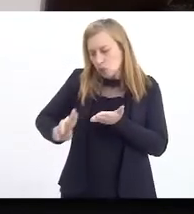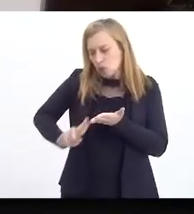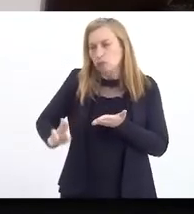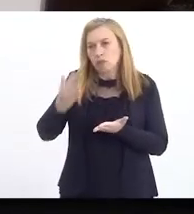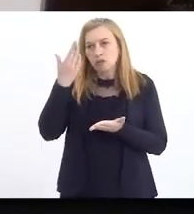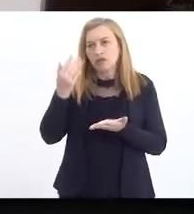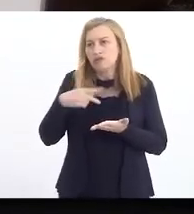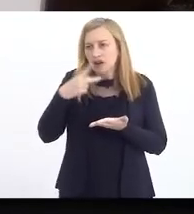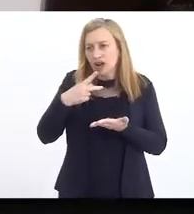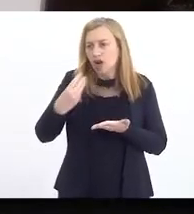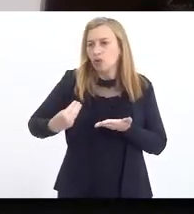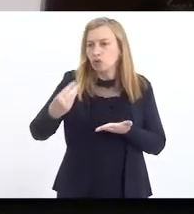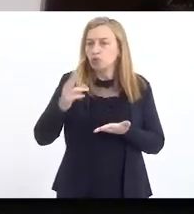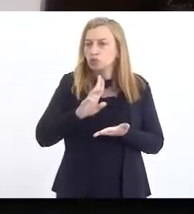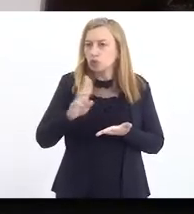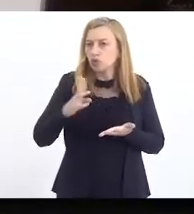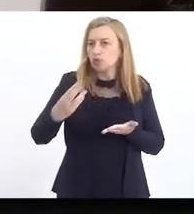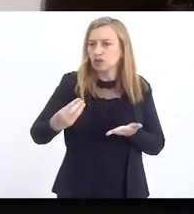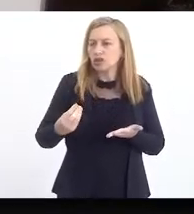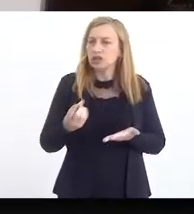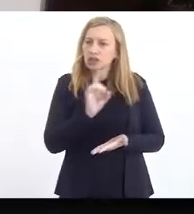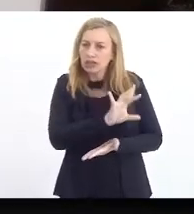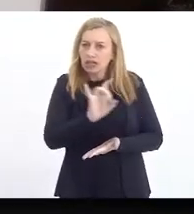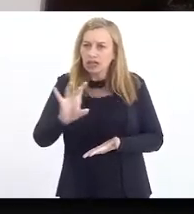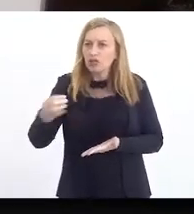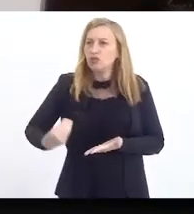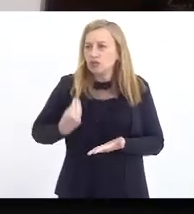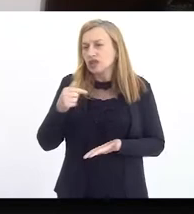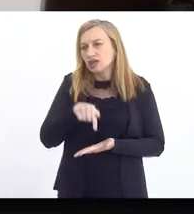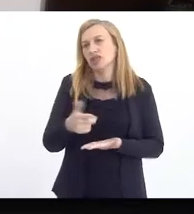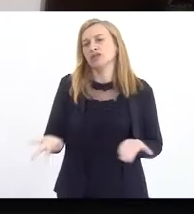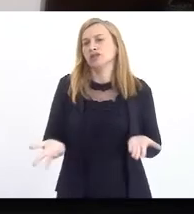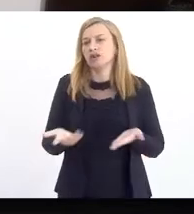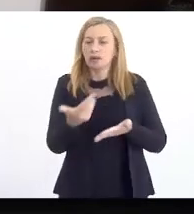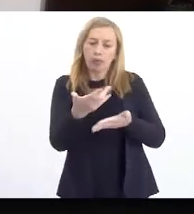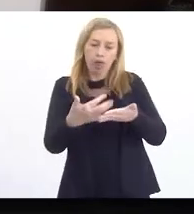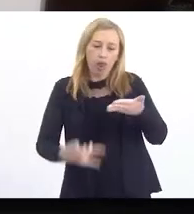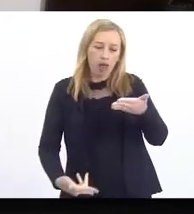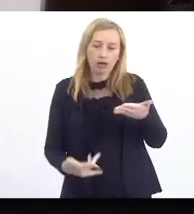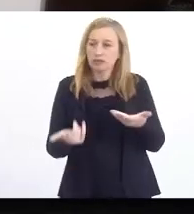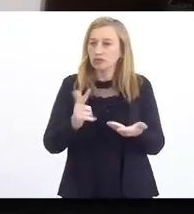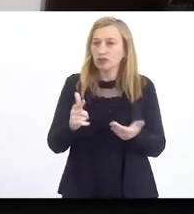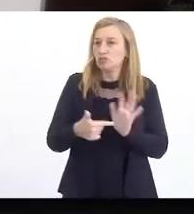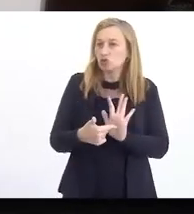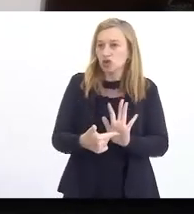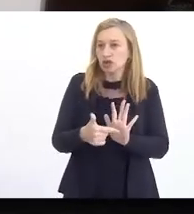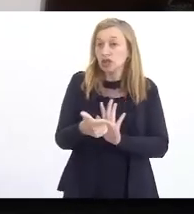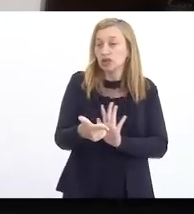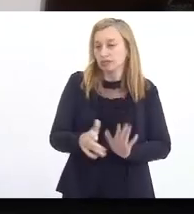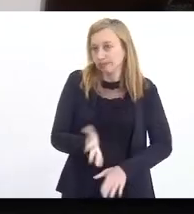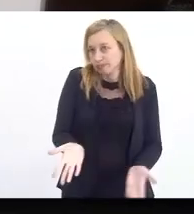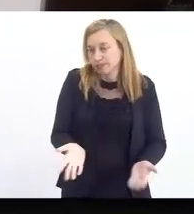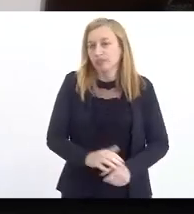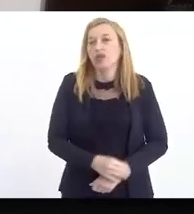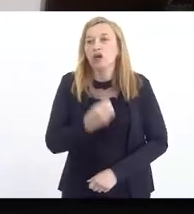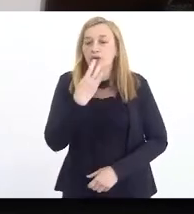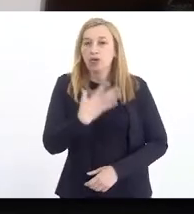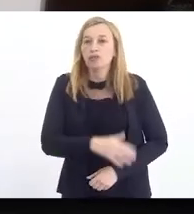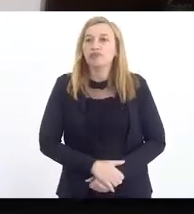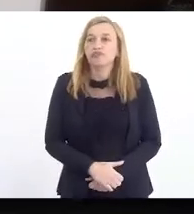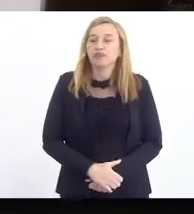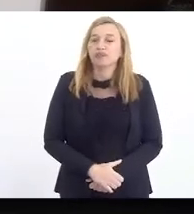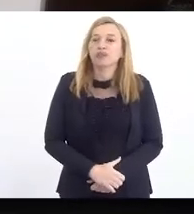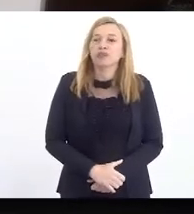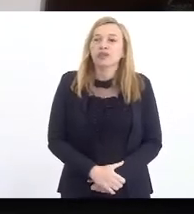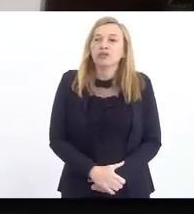anunciar as presenças. Né? Me deram a lista enorme aqui e não tem as presenças registradas. Bom, quando